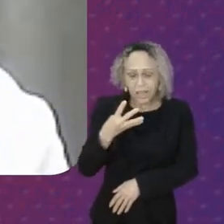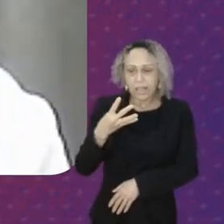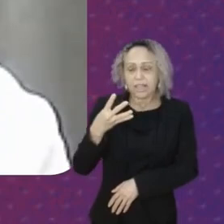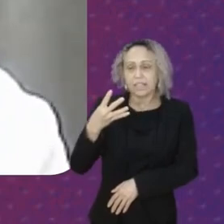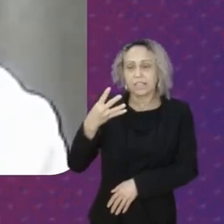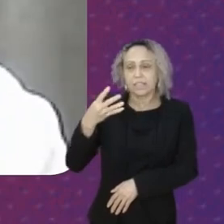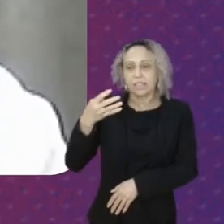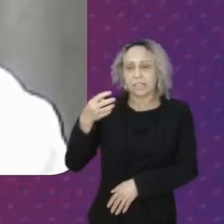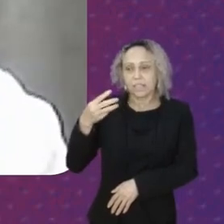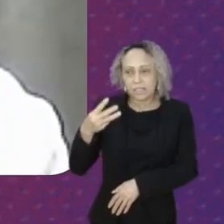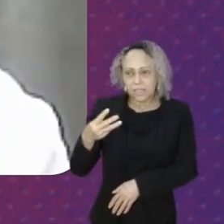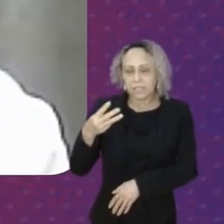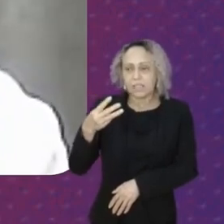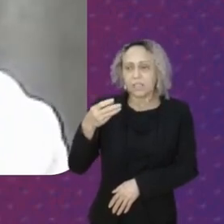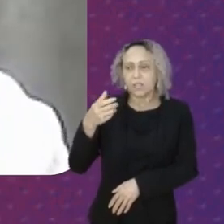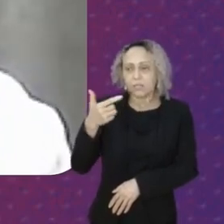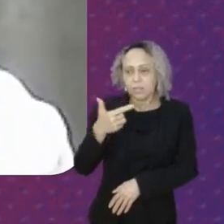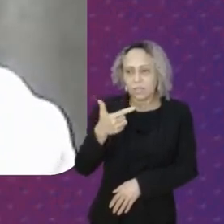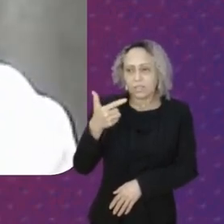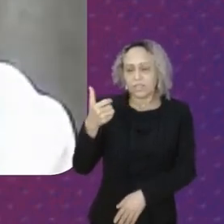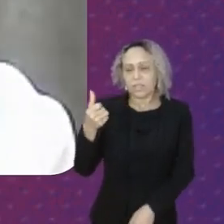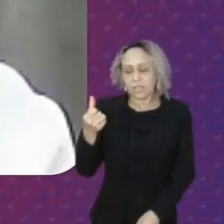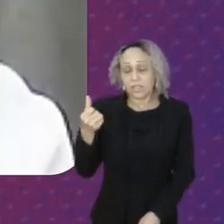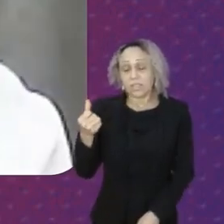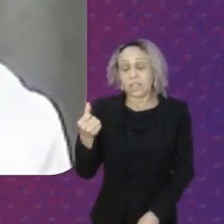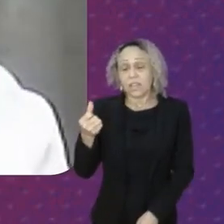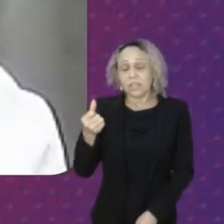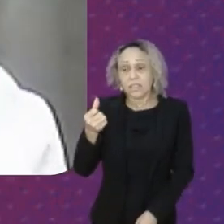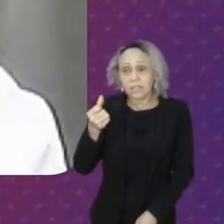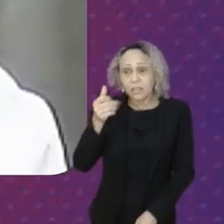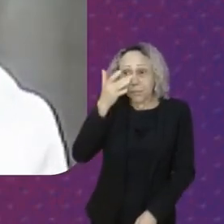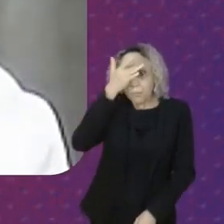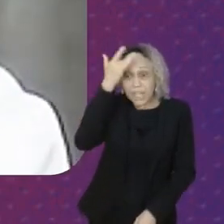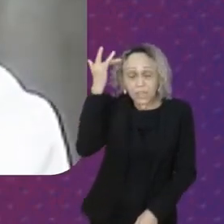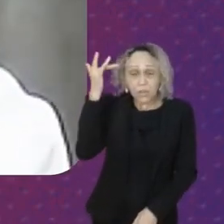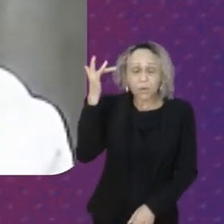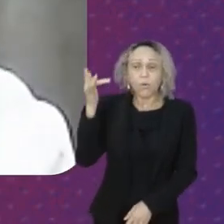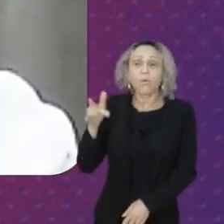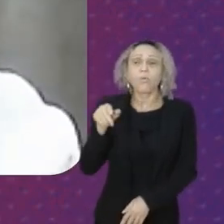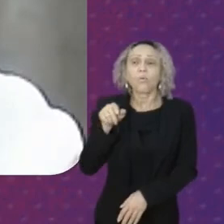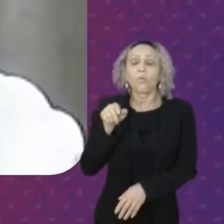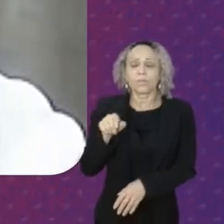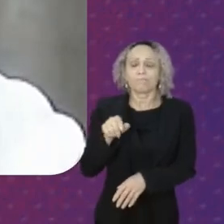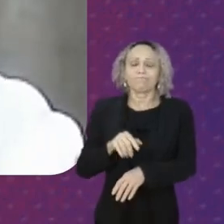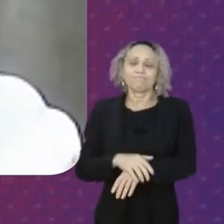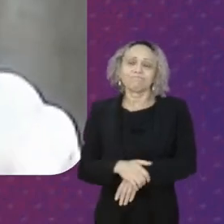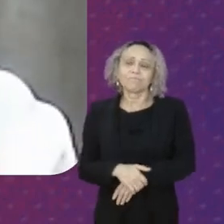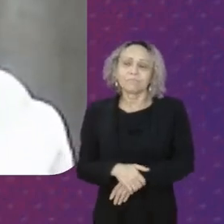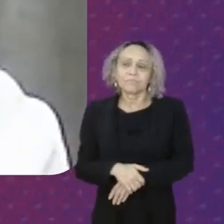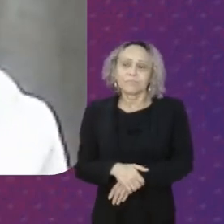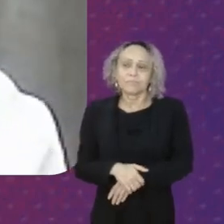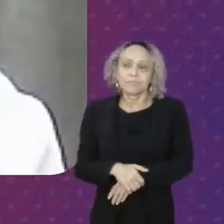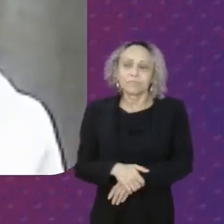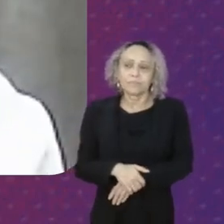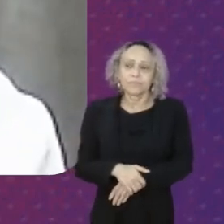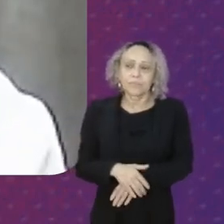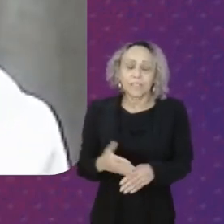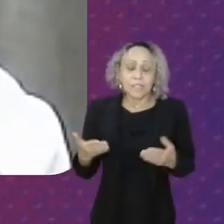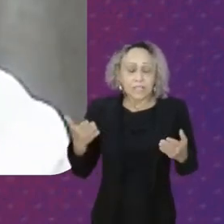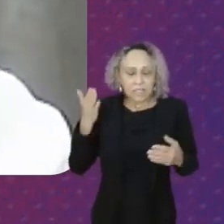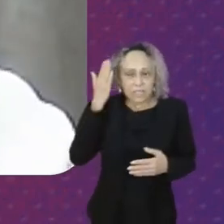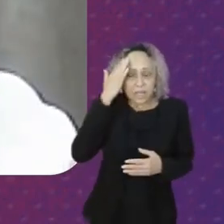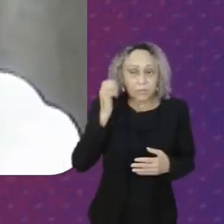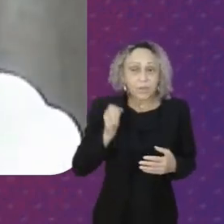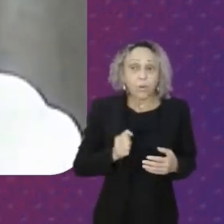43,66 milhões de integrantes. Você sabe quanto agora, depois de tudo isso, estavam registrados